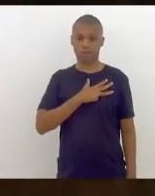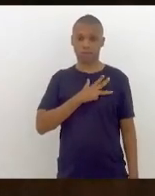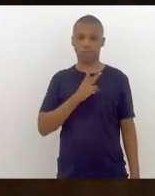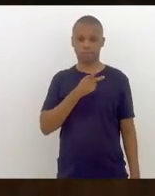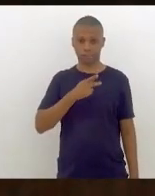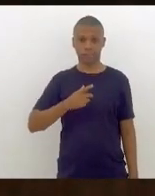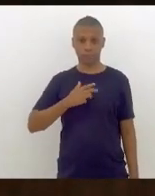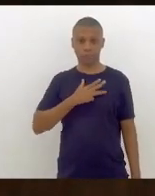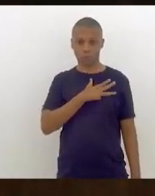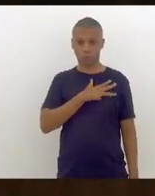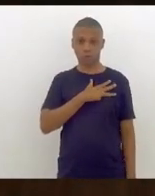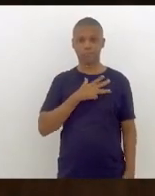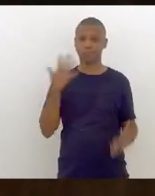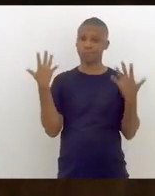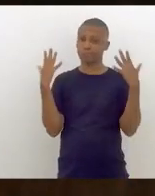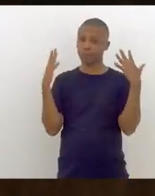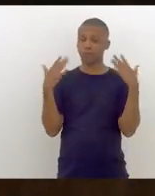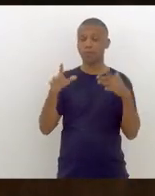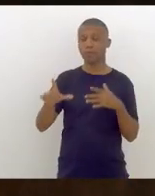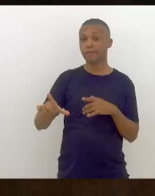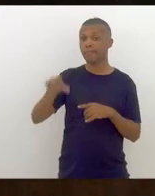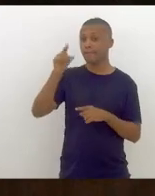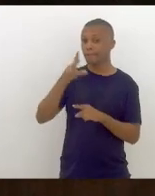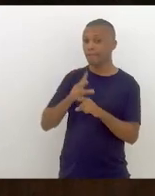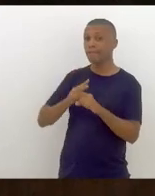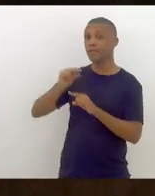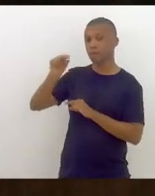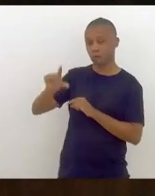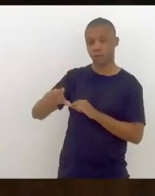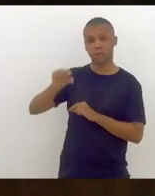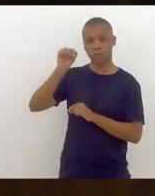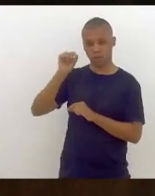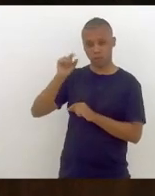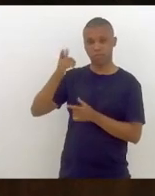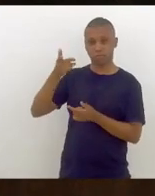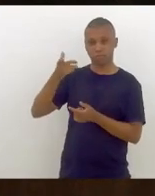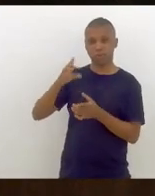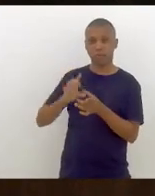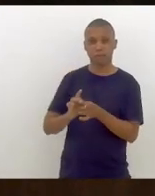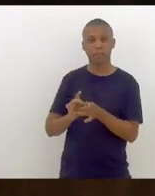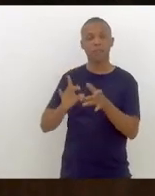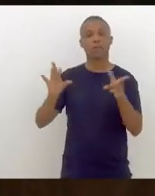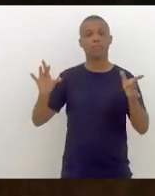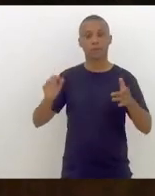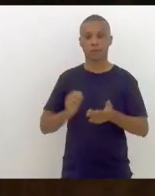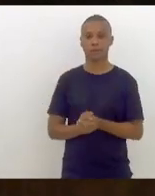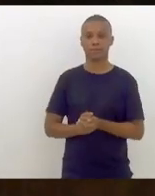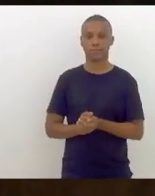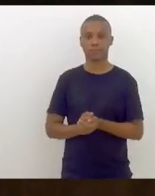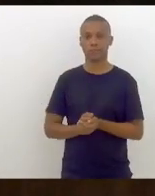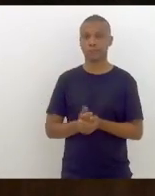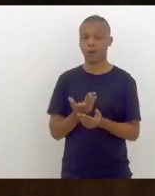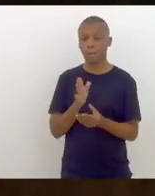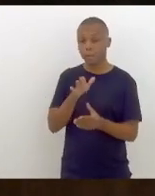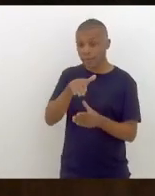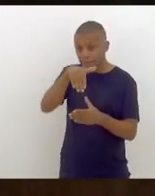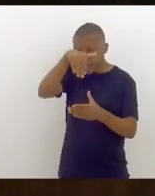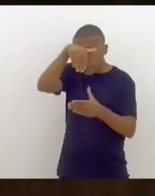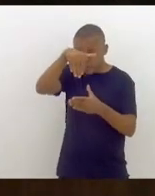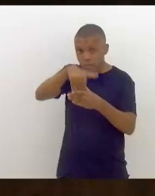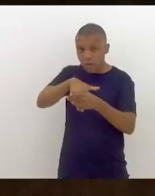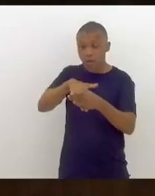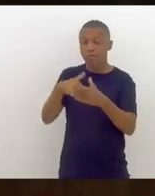que foi eleito democraticamente uma eleição né que